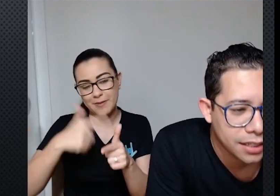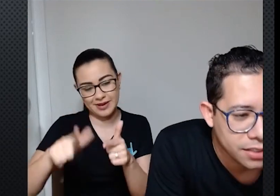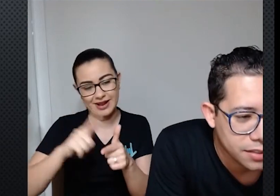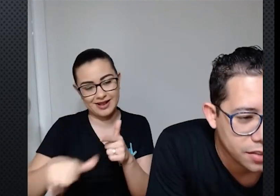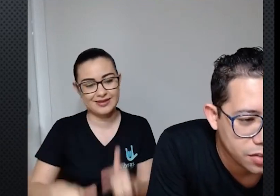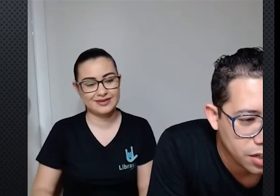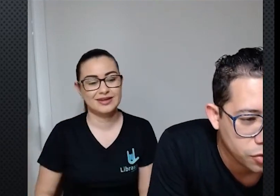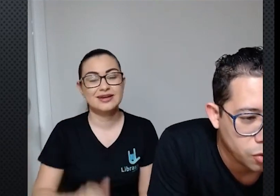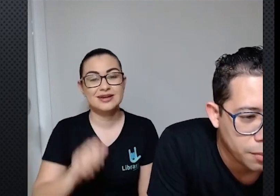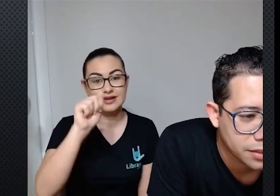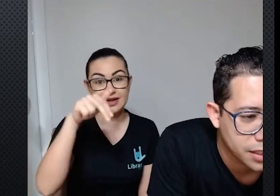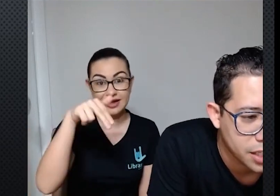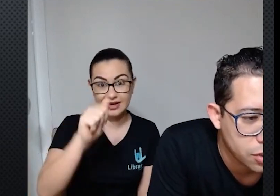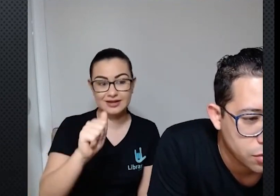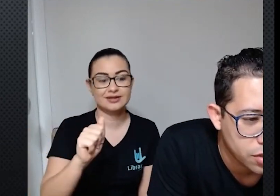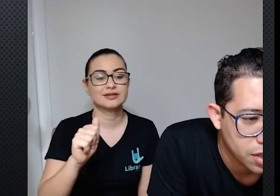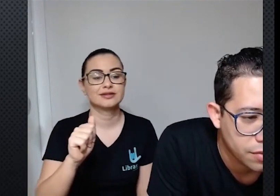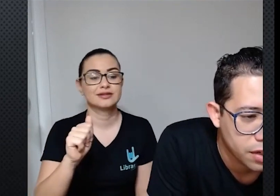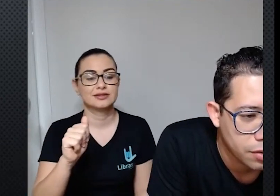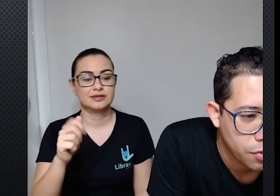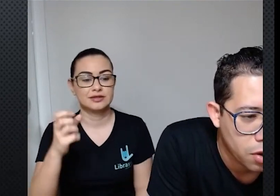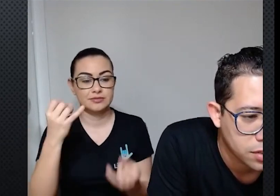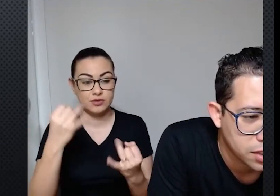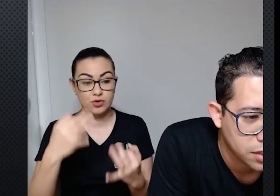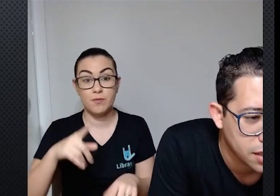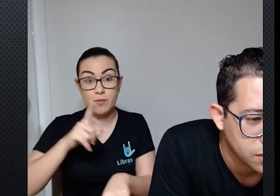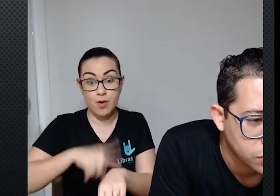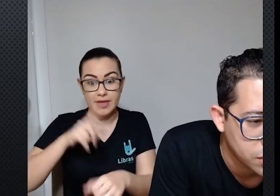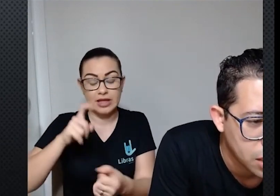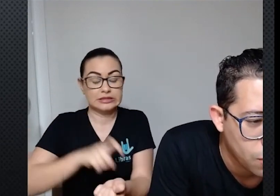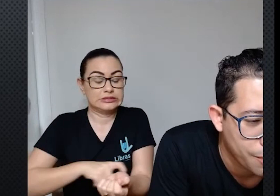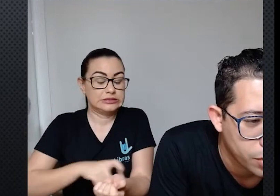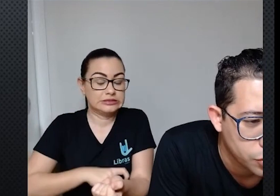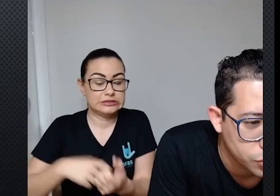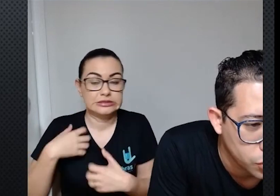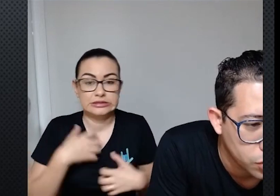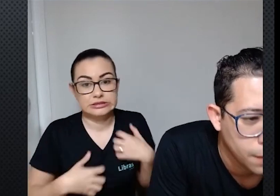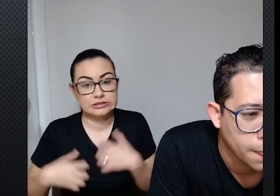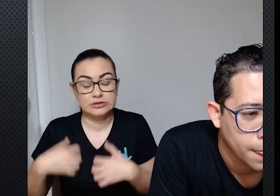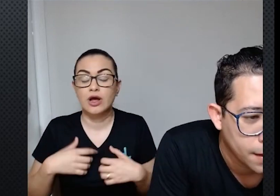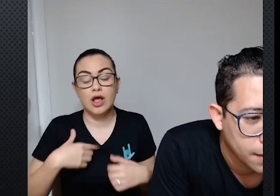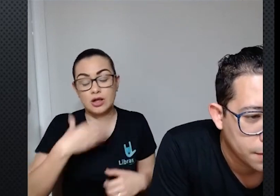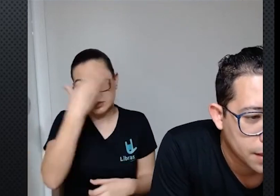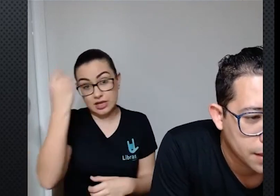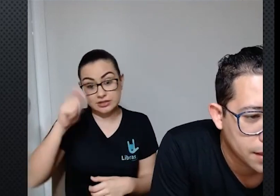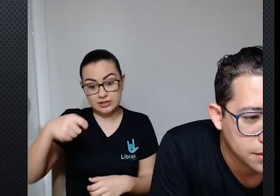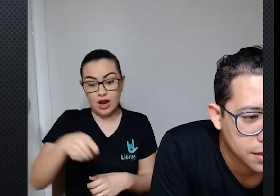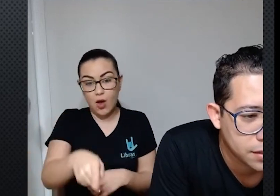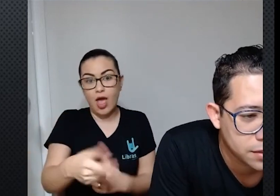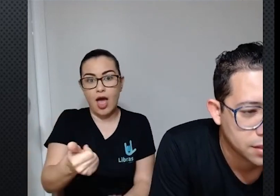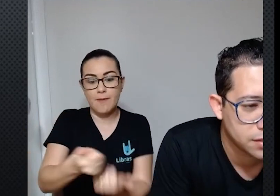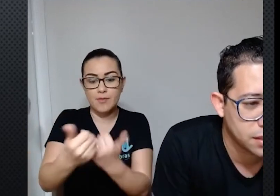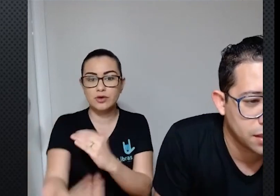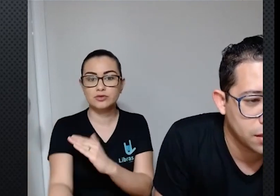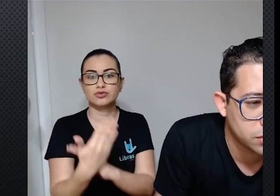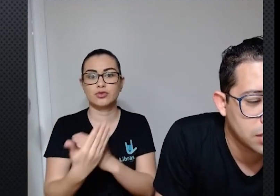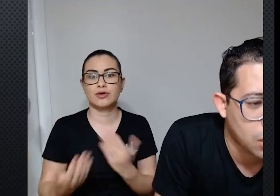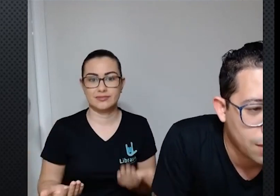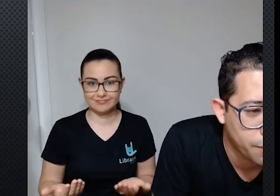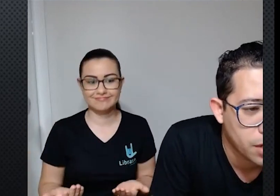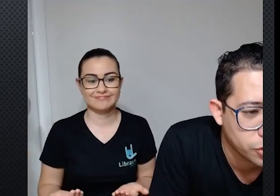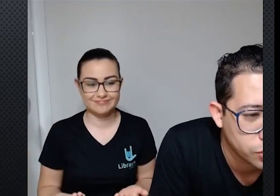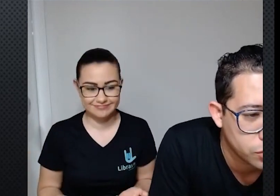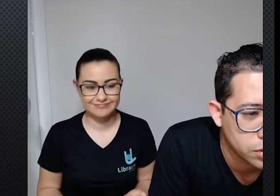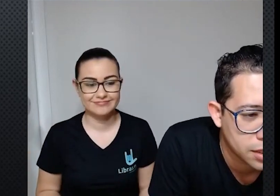Ana Letícia disse que ajudou bastante quando esteve nervosa. Esqueci um sinal, o apoio ajudou. Beleza. Se esquecer o